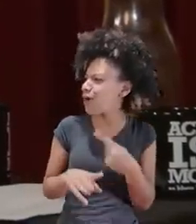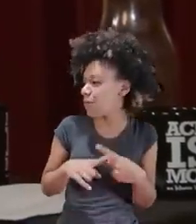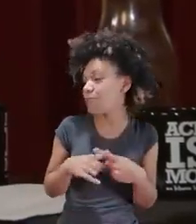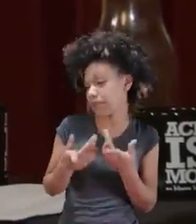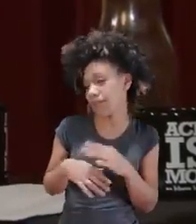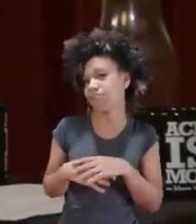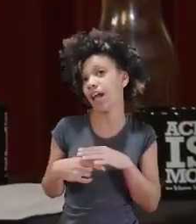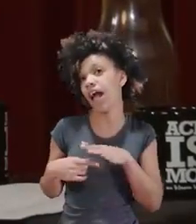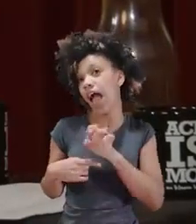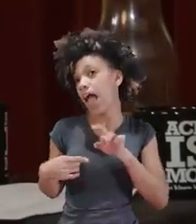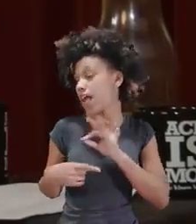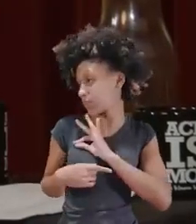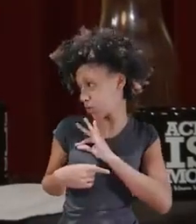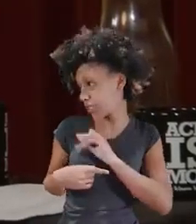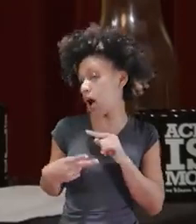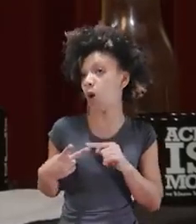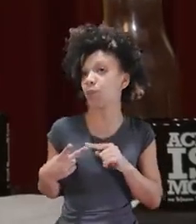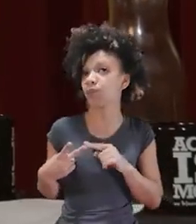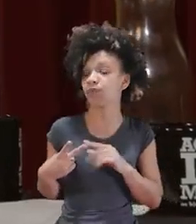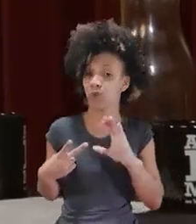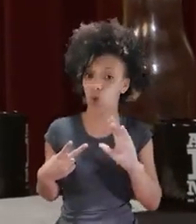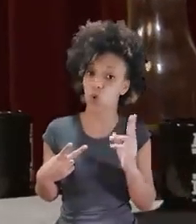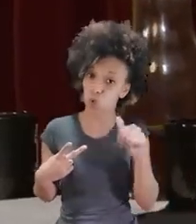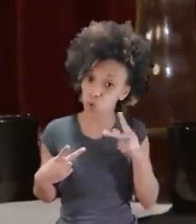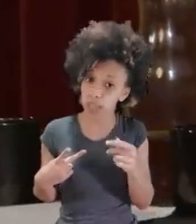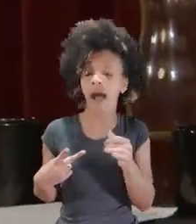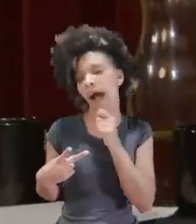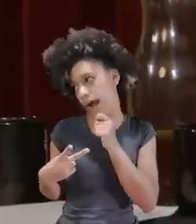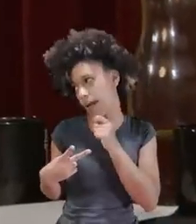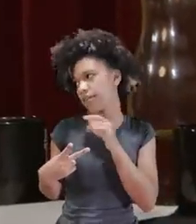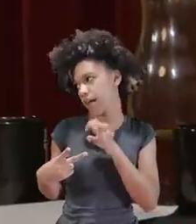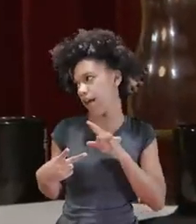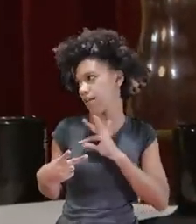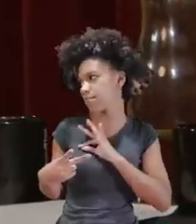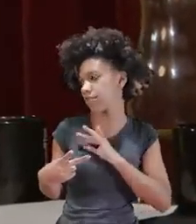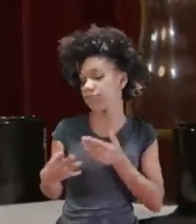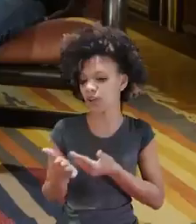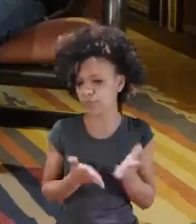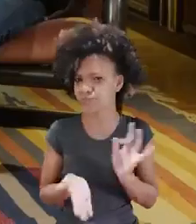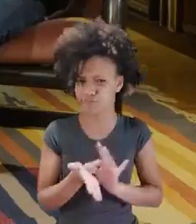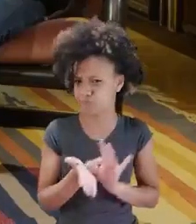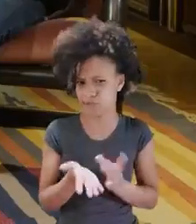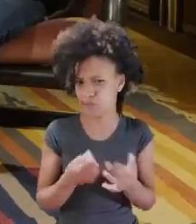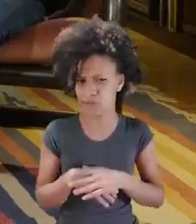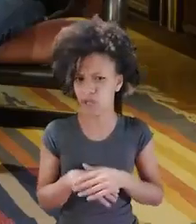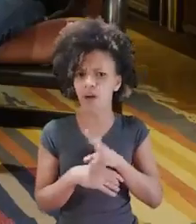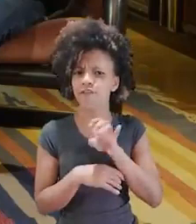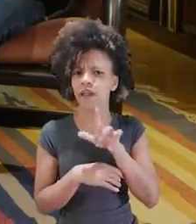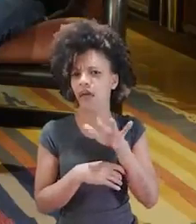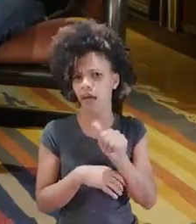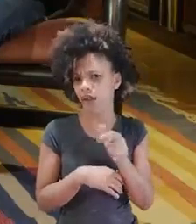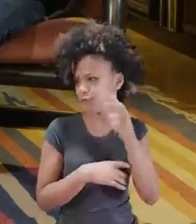porque você é um cara quer eles policial sentido da Cunha que era ainda aí começa a gente certeza eu